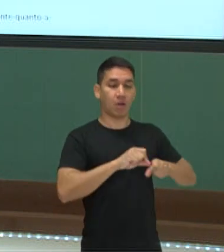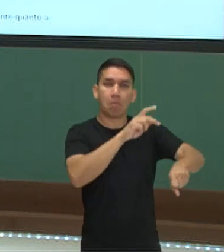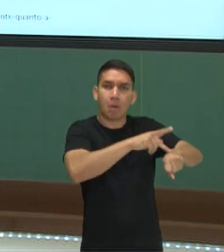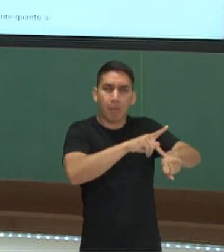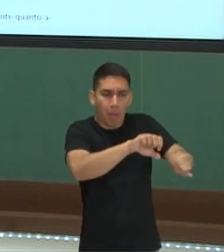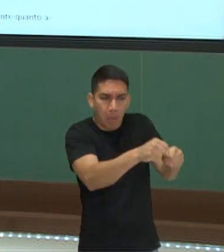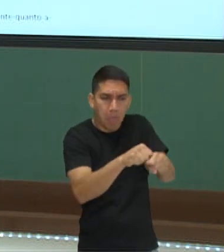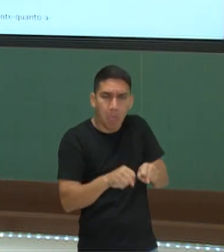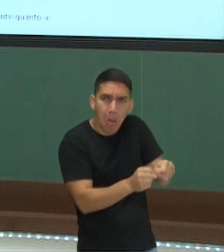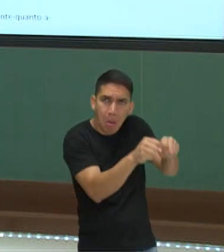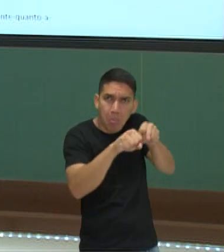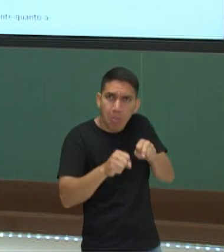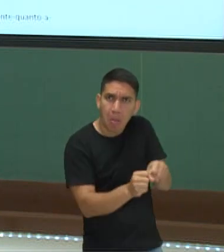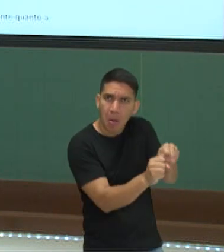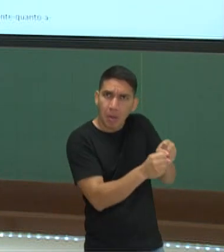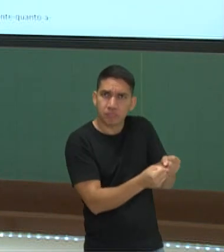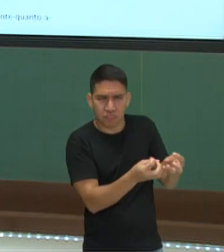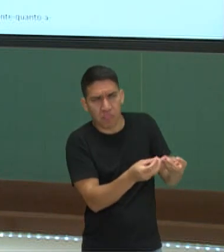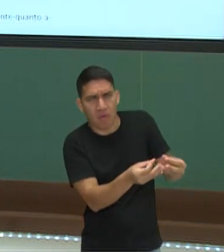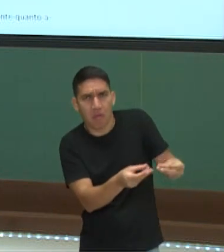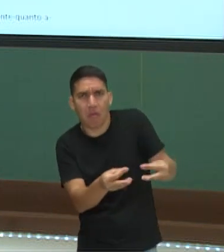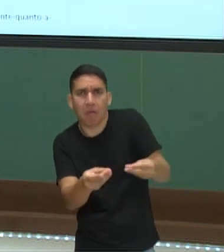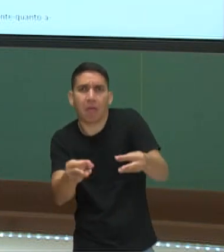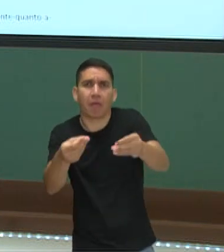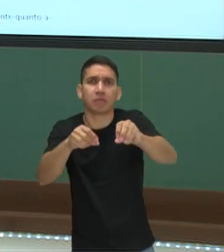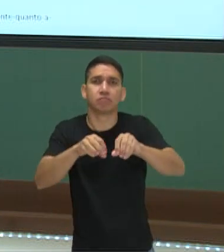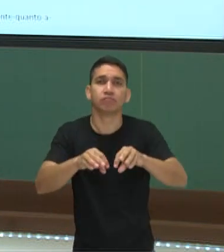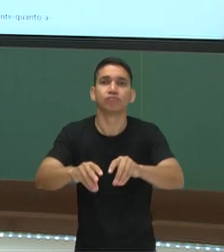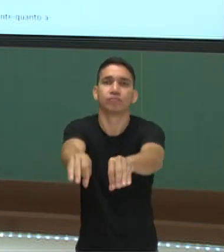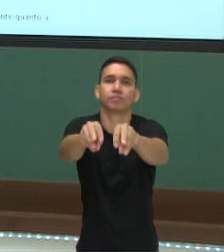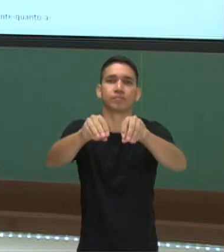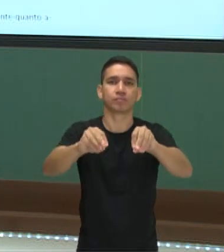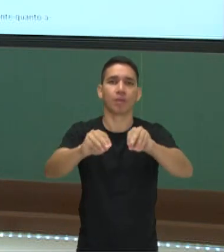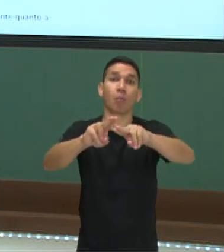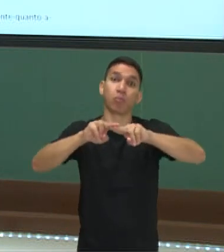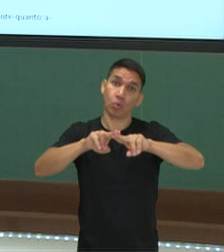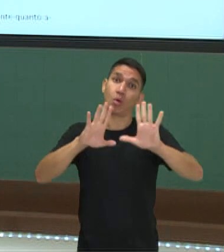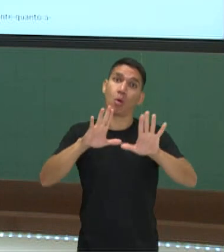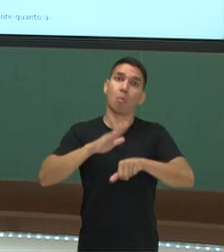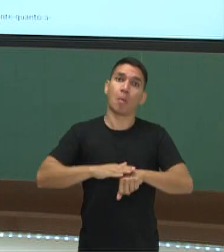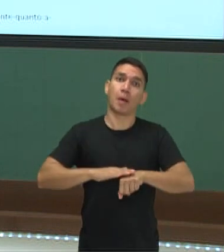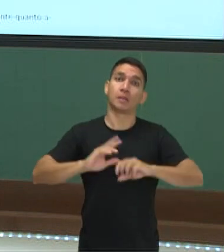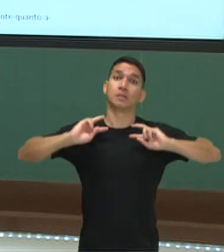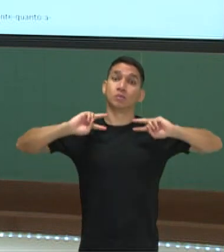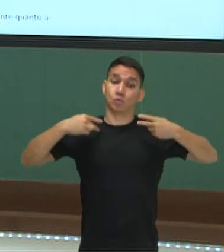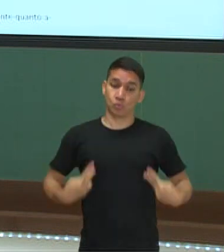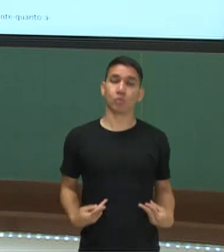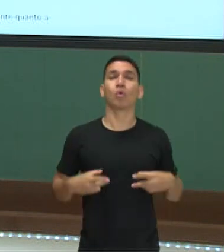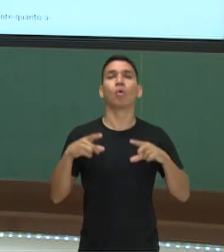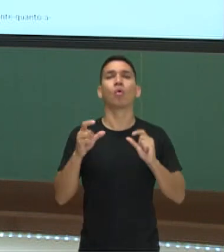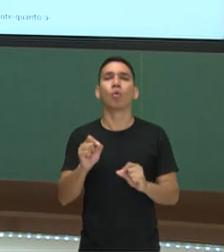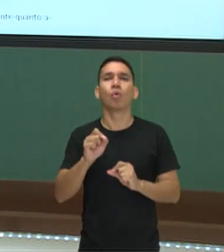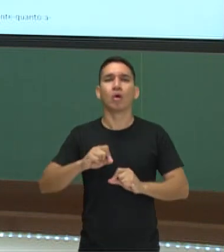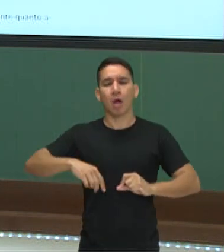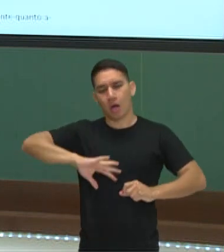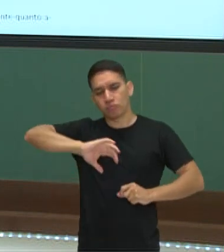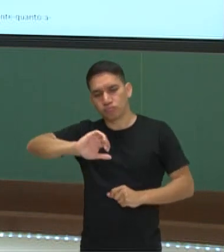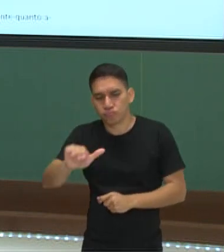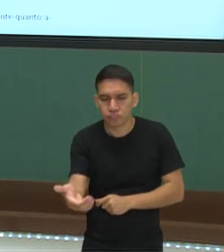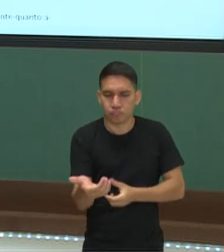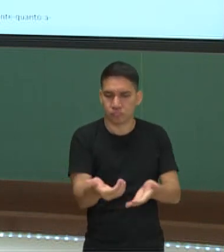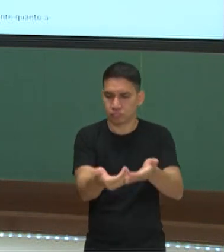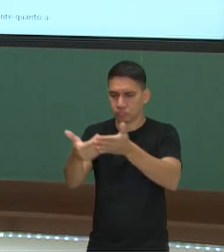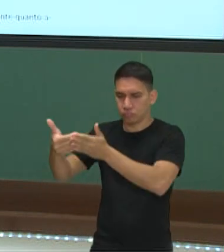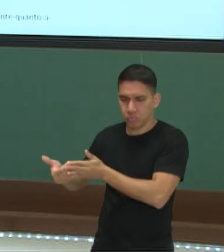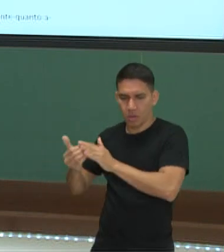produz, fabrica, vamos dizer assim, o solo. Então, quando eu estou falando eu, o ser humano, cava, utiliza o